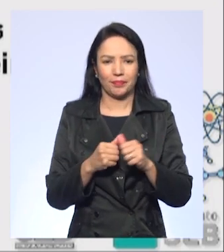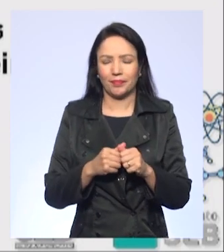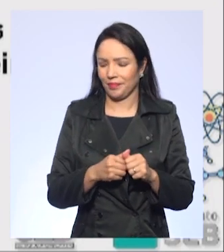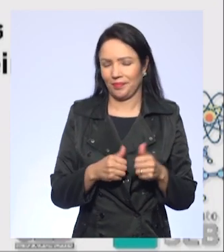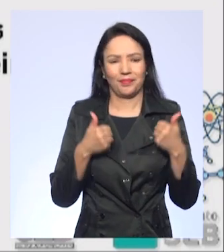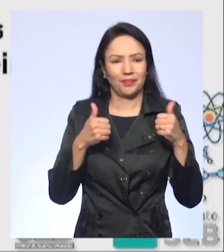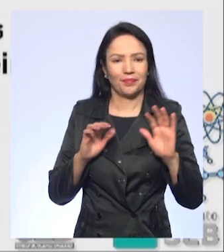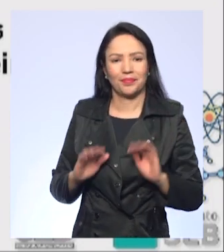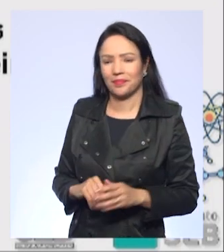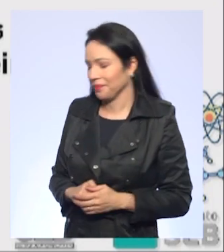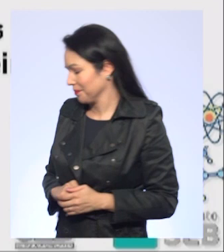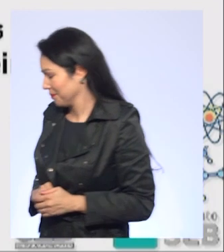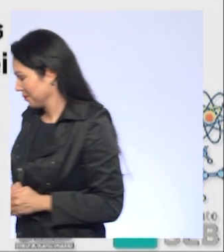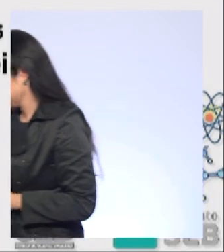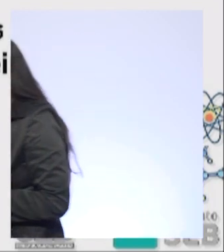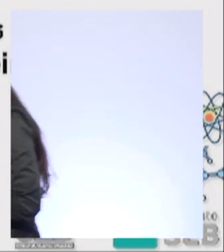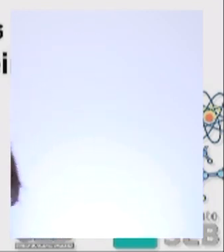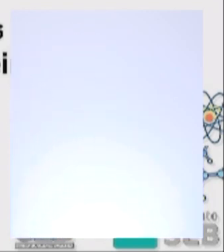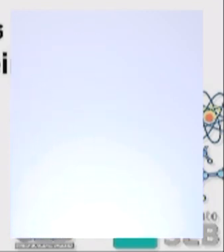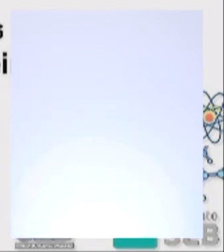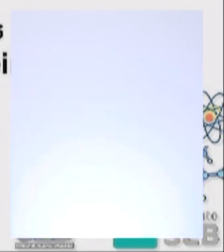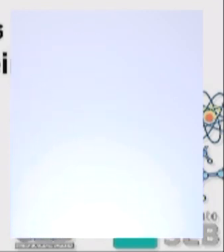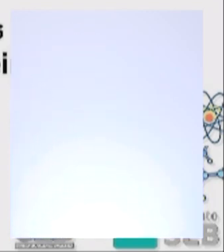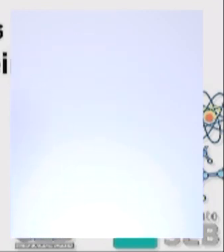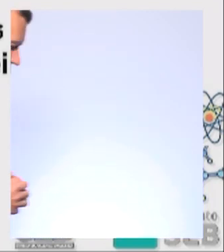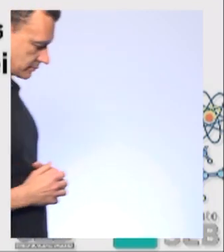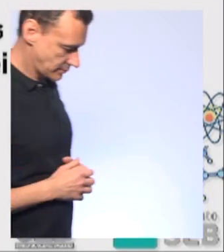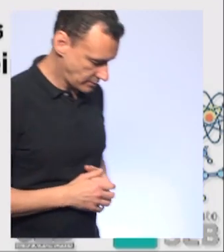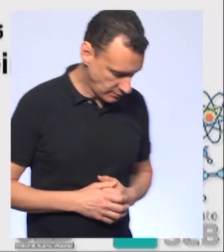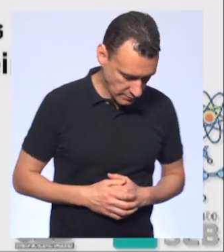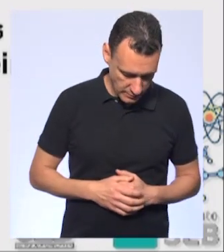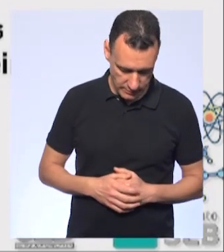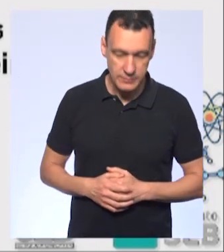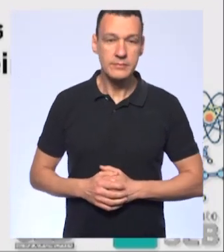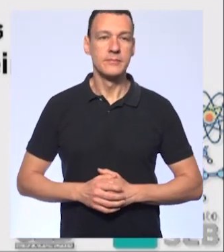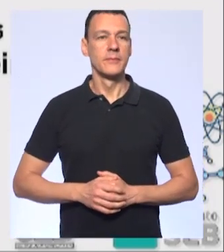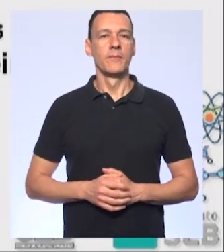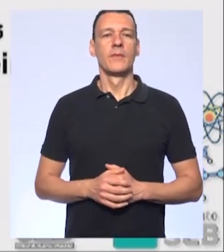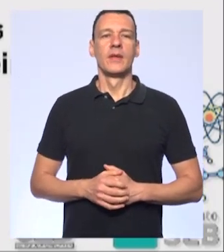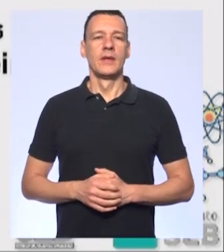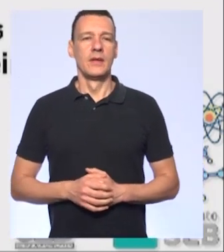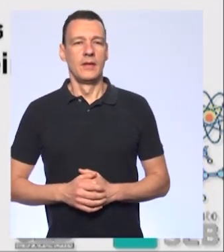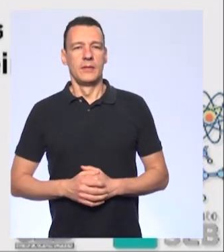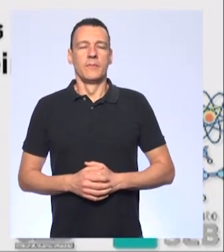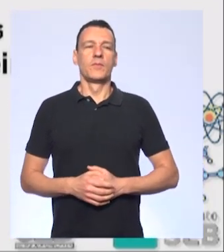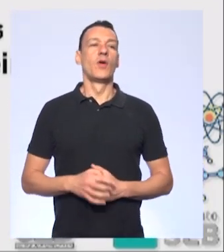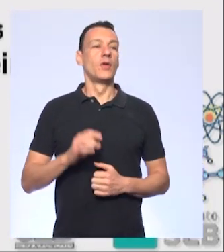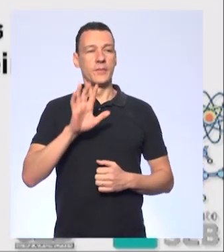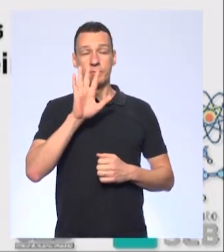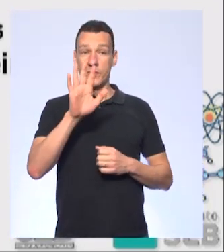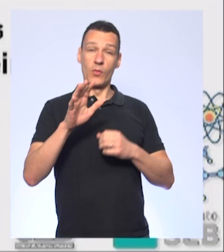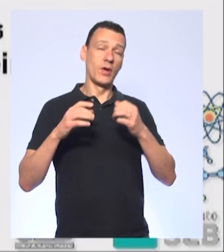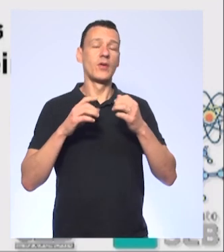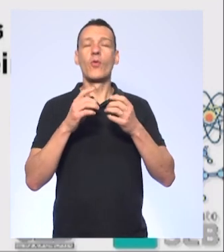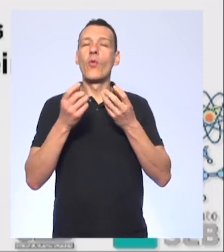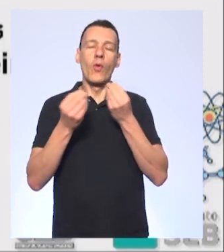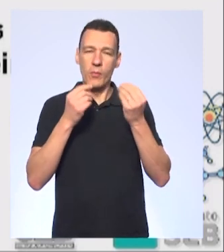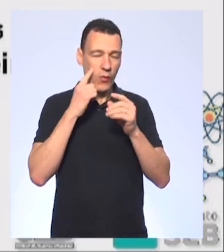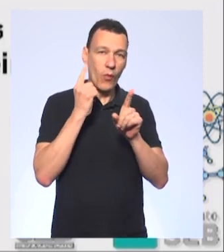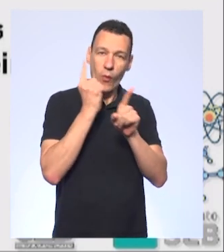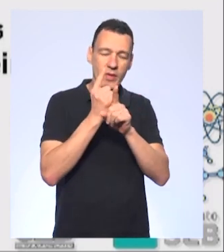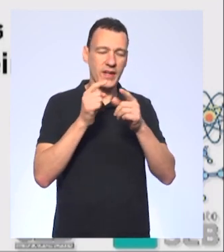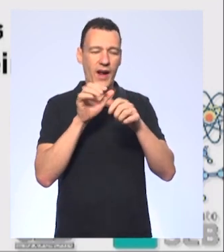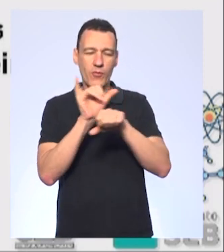na geração de energia elétrica para a manutenção do maquinário. Uma alternativa encontrada por uma